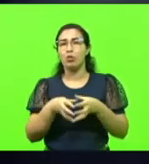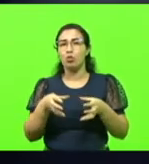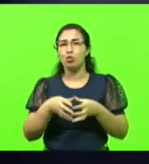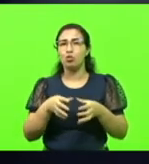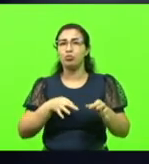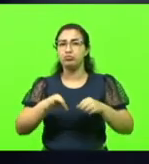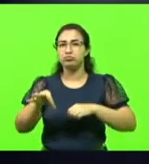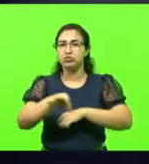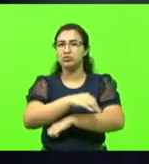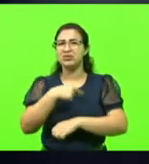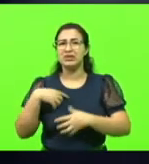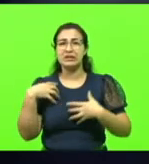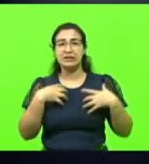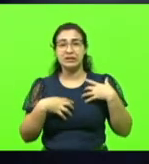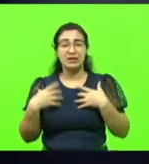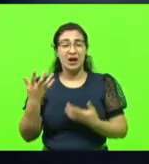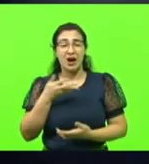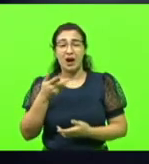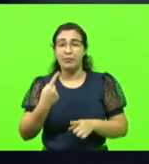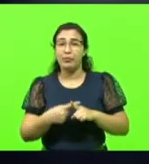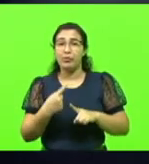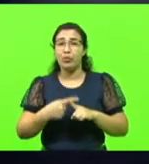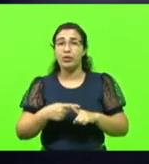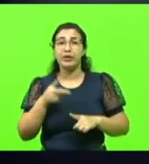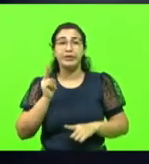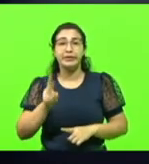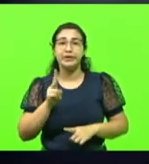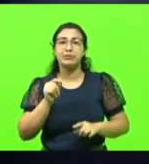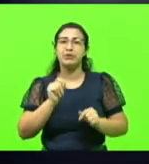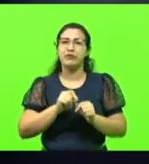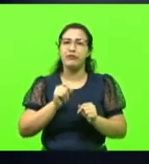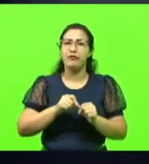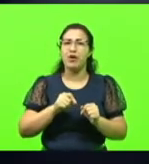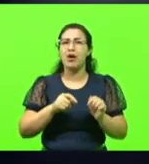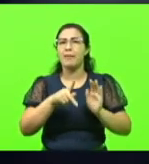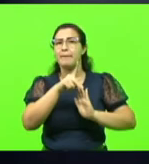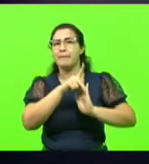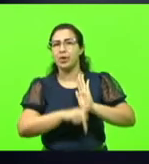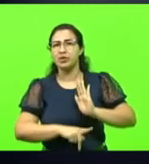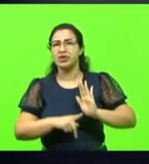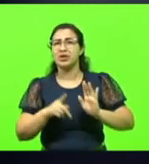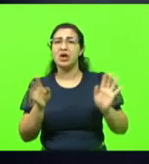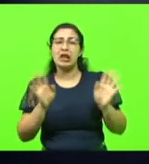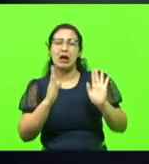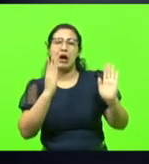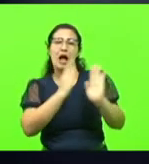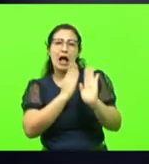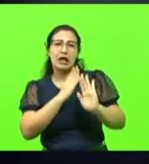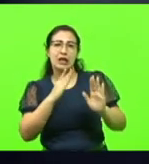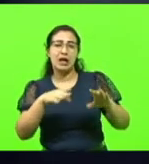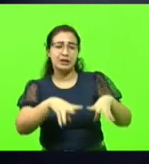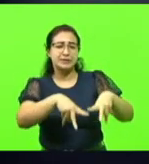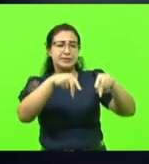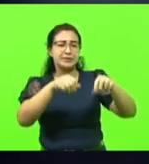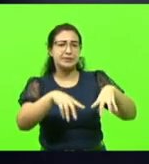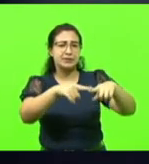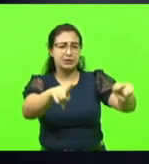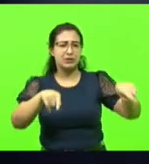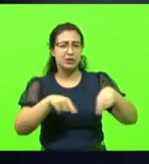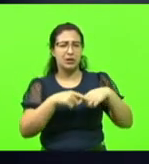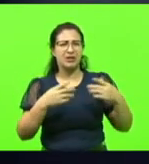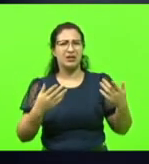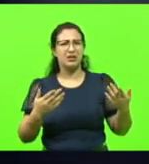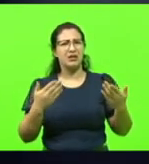muito, porque cada vez que a gente faz o projeto, tem um... Ah, não, tem que fazer análise do solo. Eu quero agradecer aqui a Uniplac,